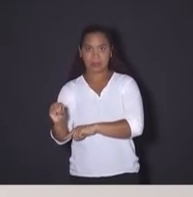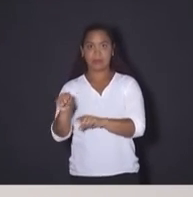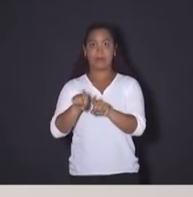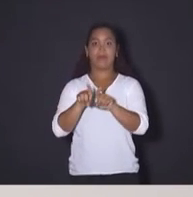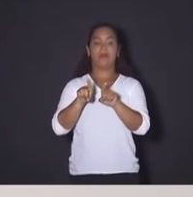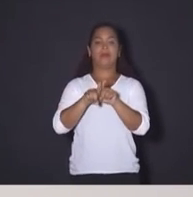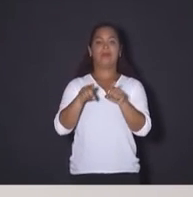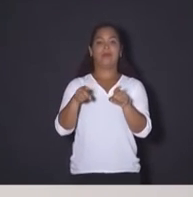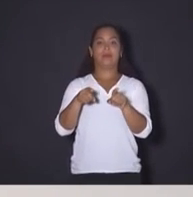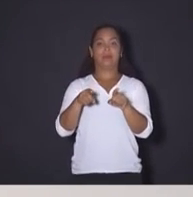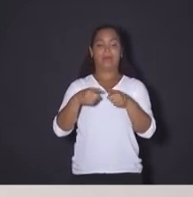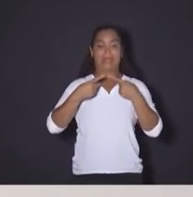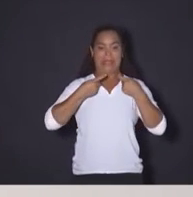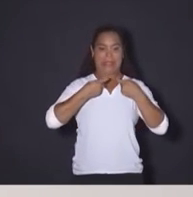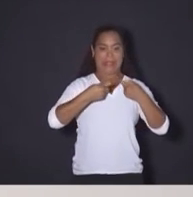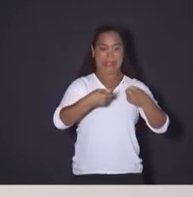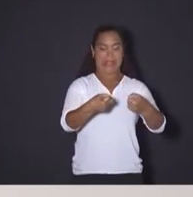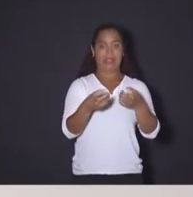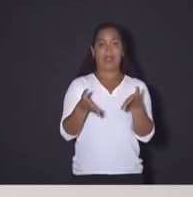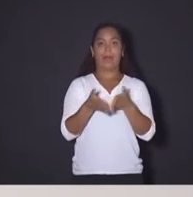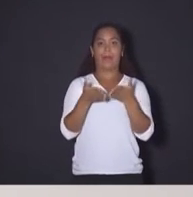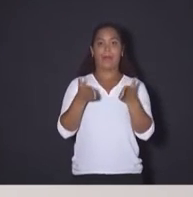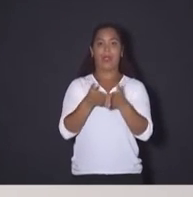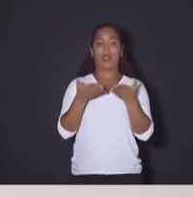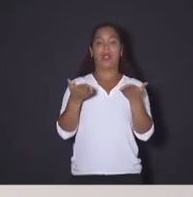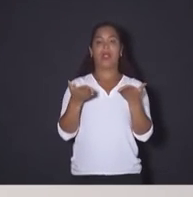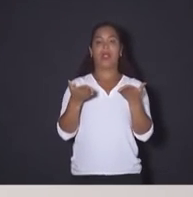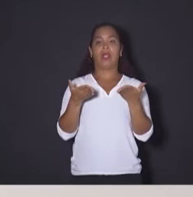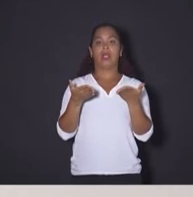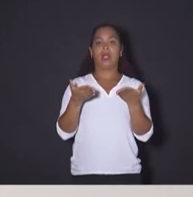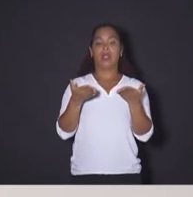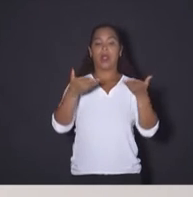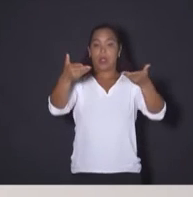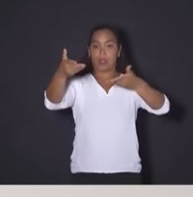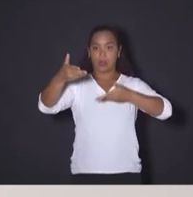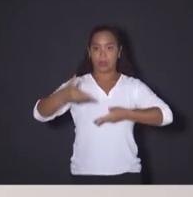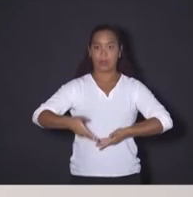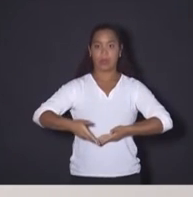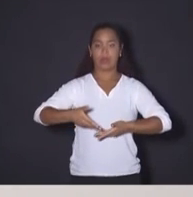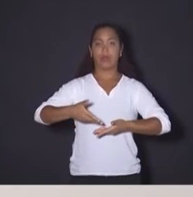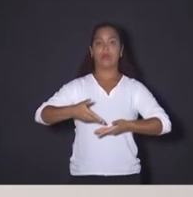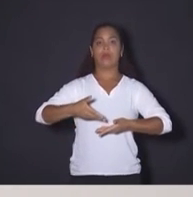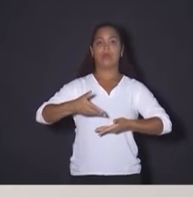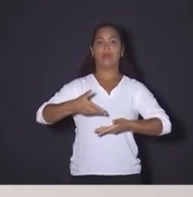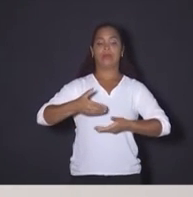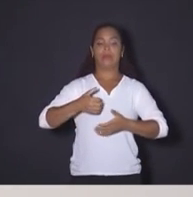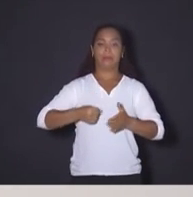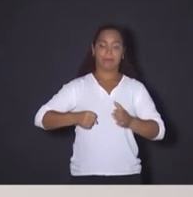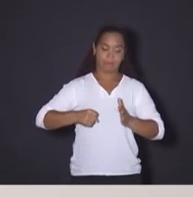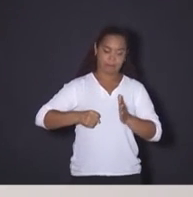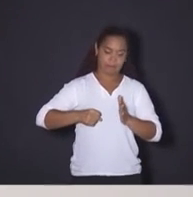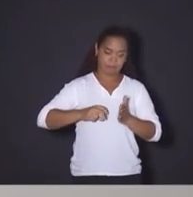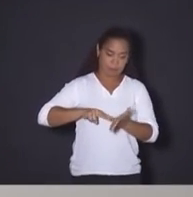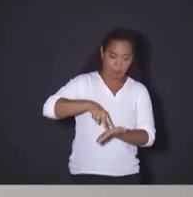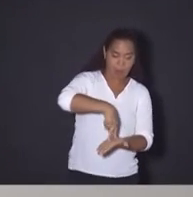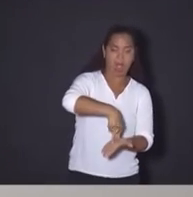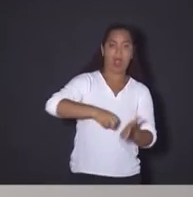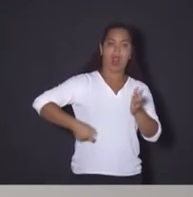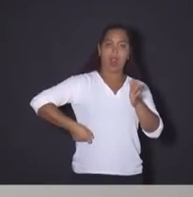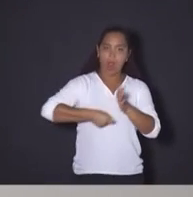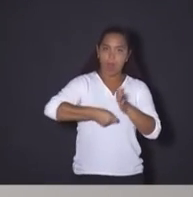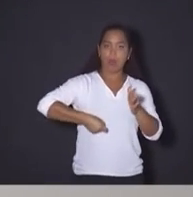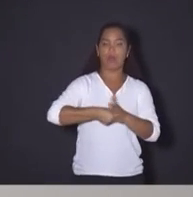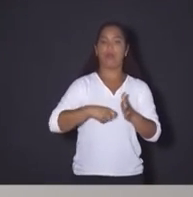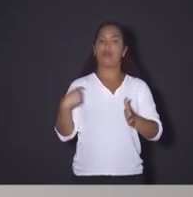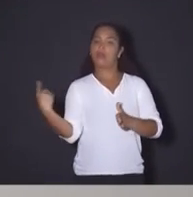criminalização da pobreza ela nos leva nos chama para para uma luta em que nós como